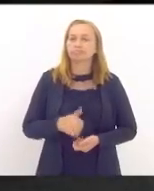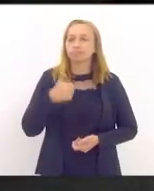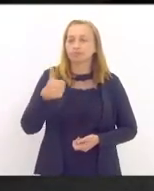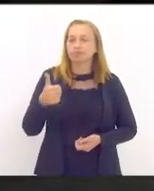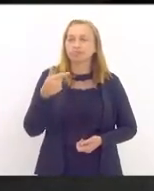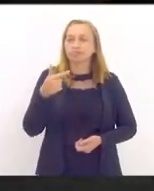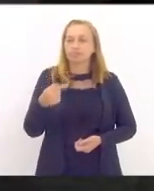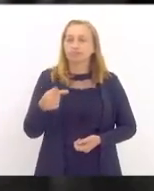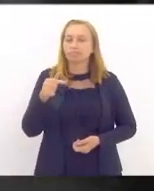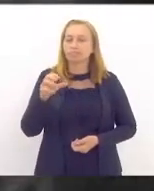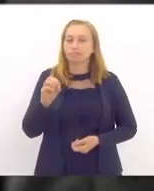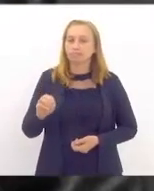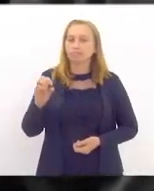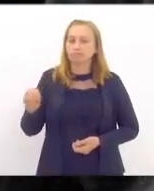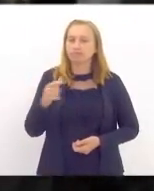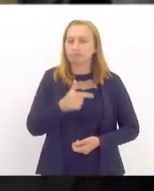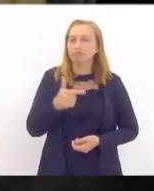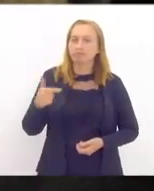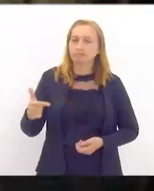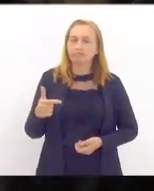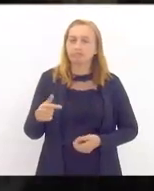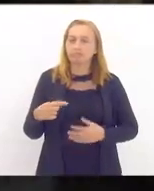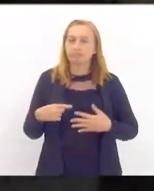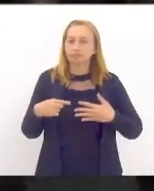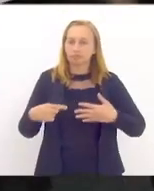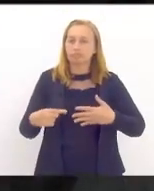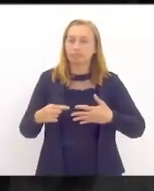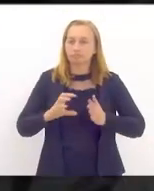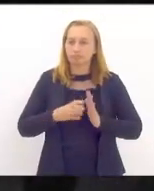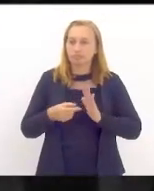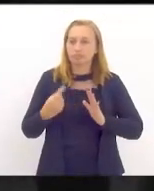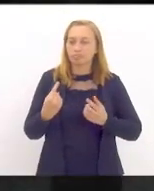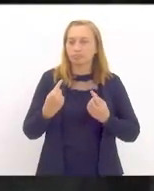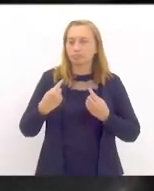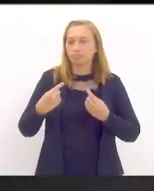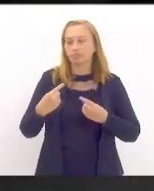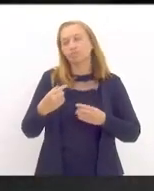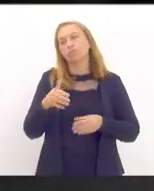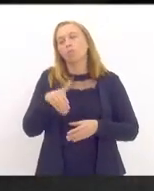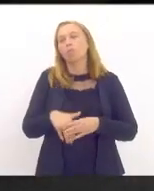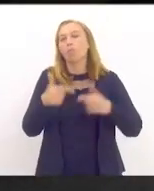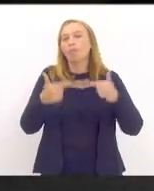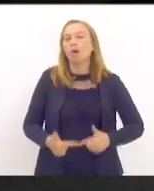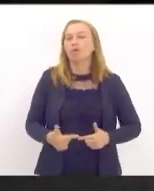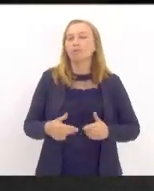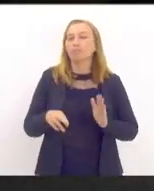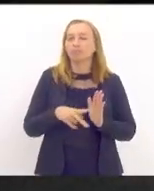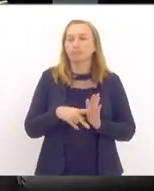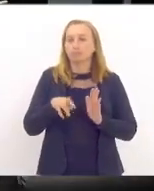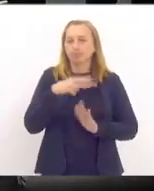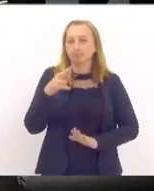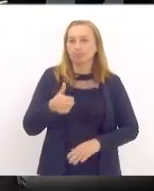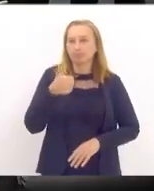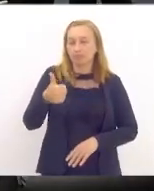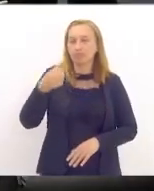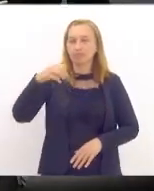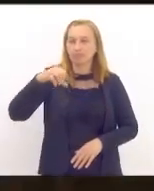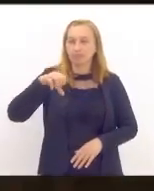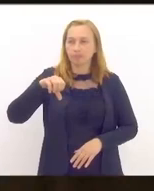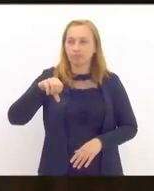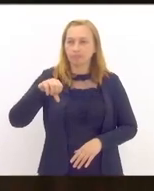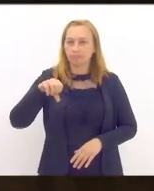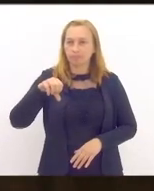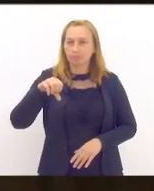1700 de 2022 pessoal vota pela abstenção projeto de resolução 1694